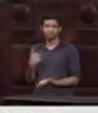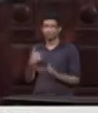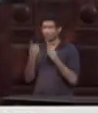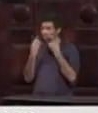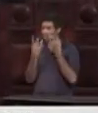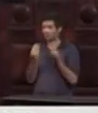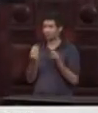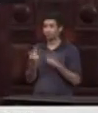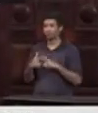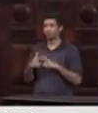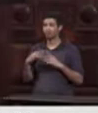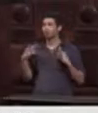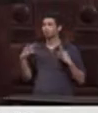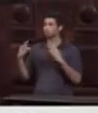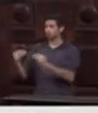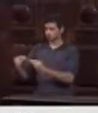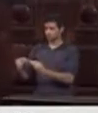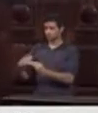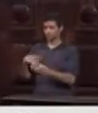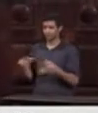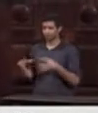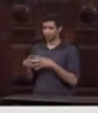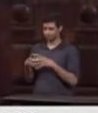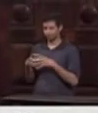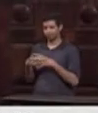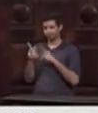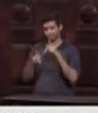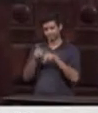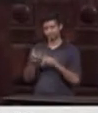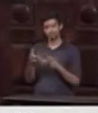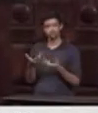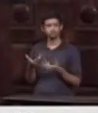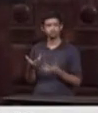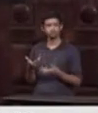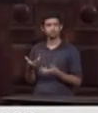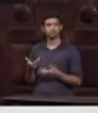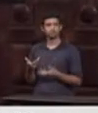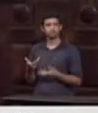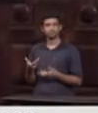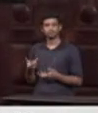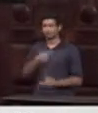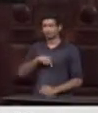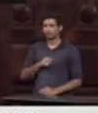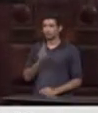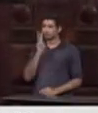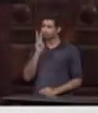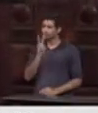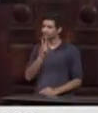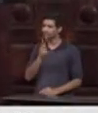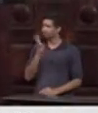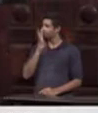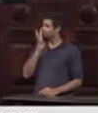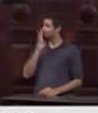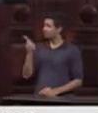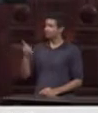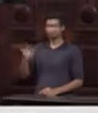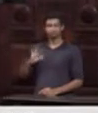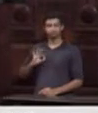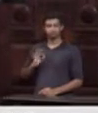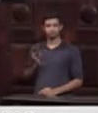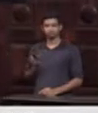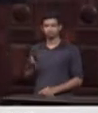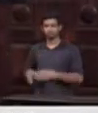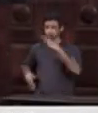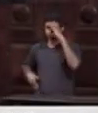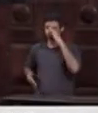eu e todo o grande conjunto da nossa população temos um enorme apreço às nossas Forças Armadas. Vemos nas